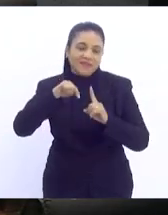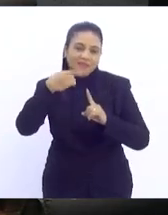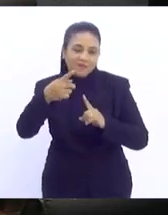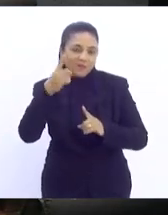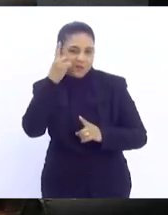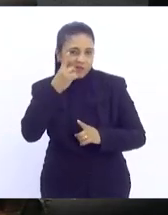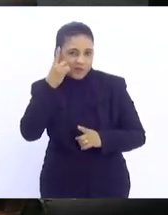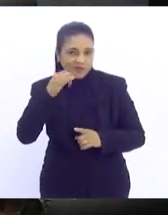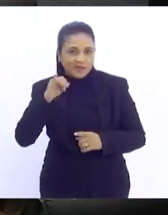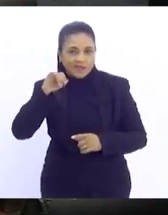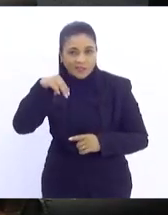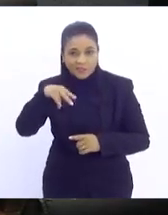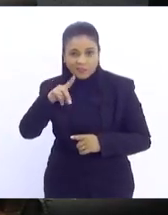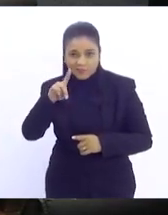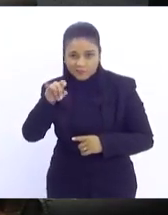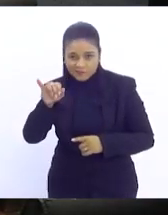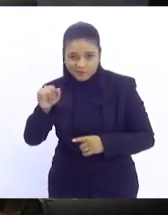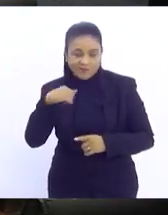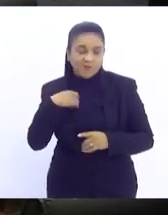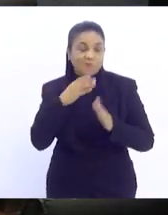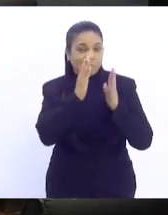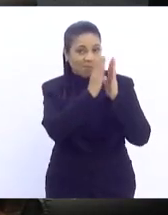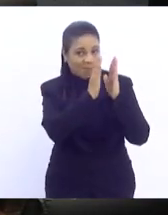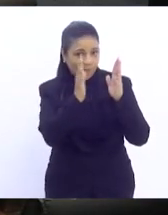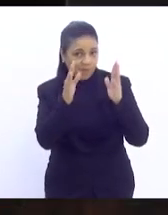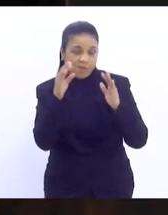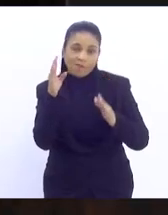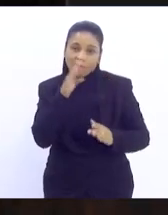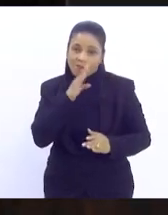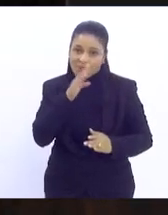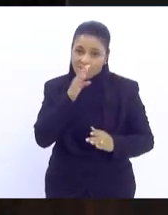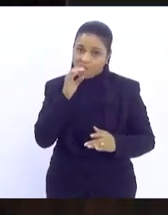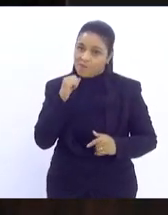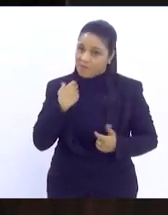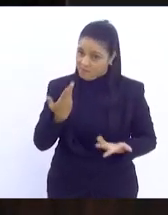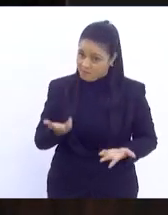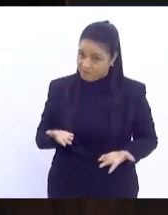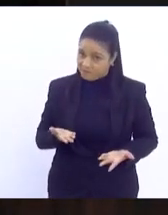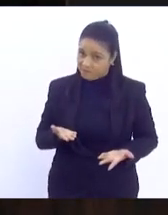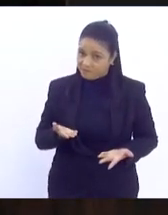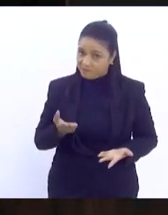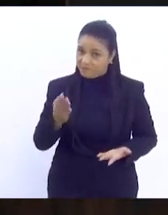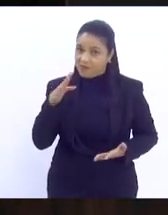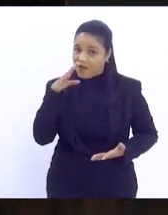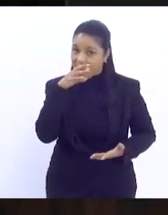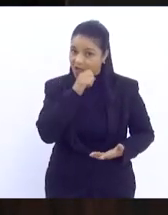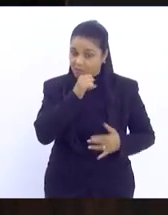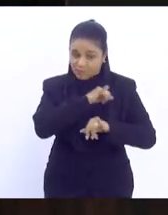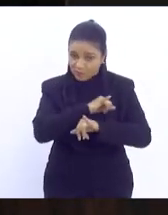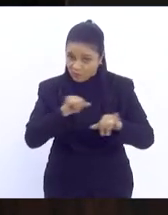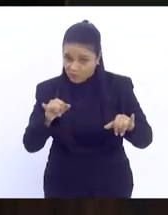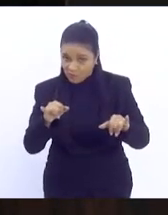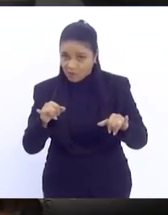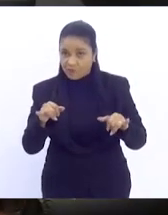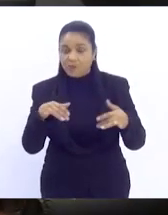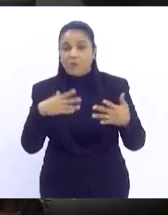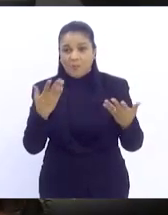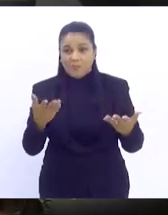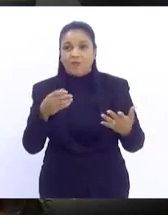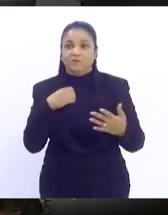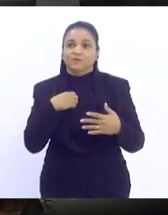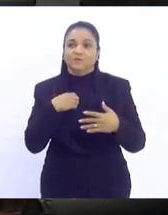eu só pediria que o pela ordem fossem Breves né porque pela ordem é um breve é um breve informe não